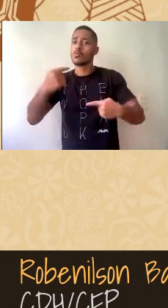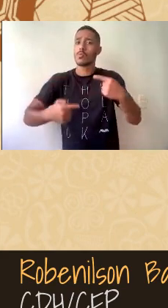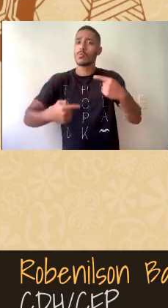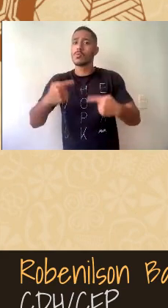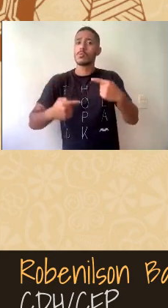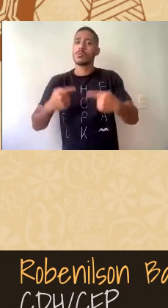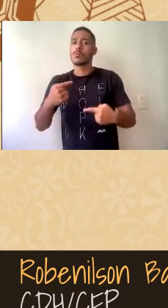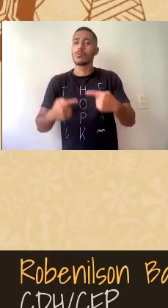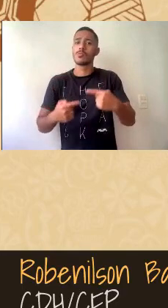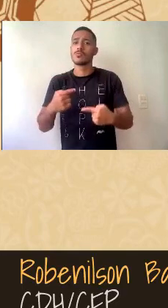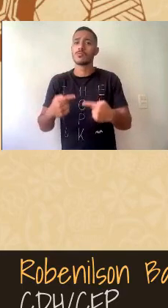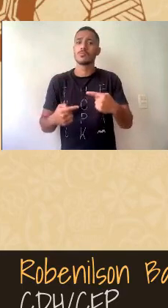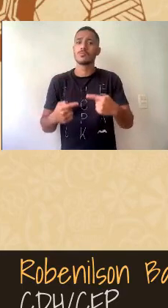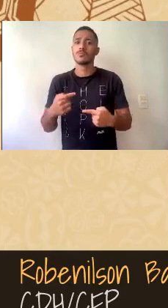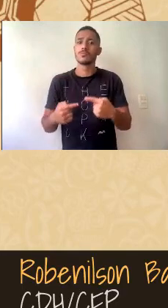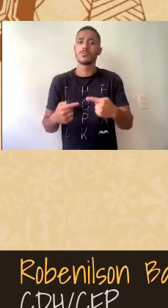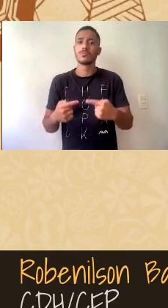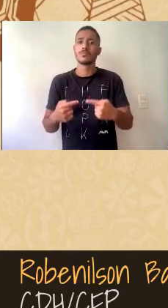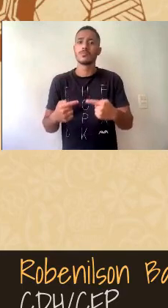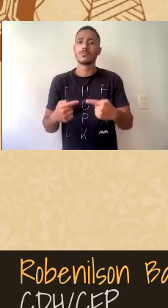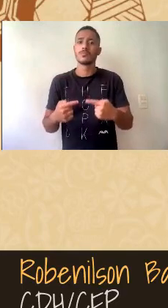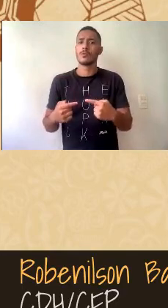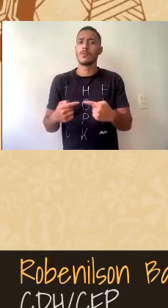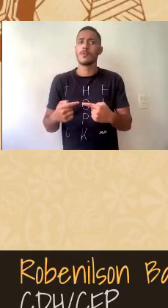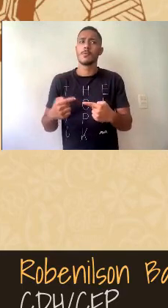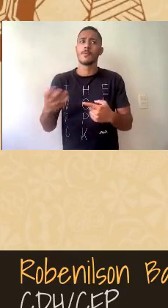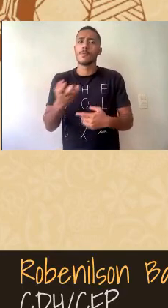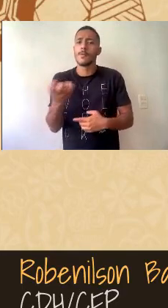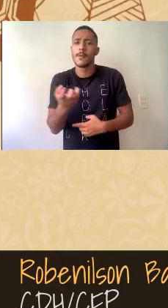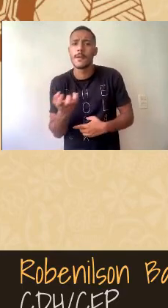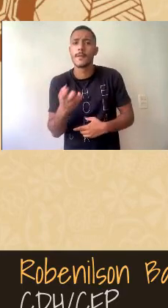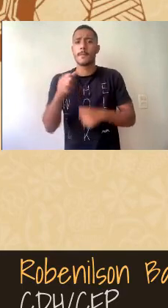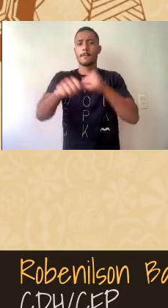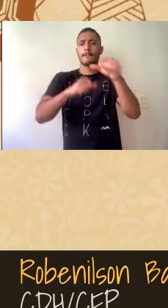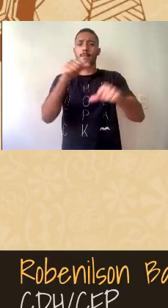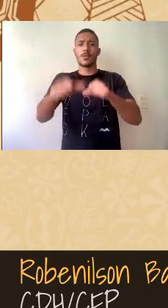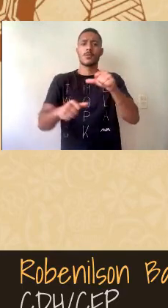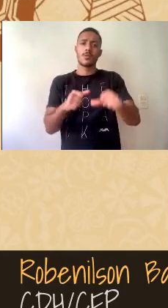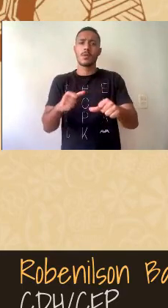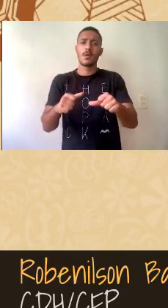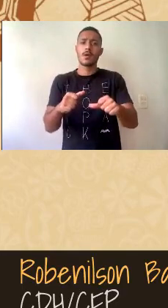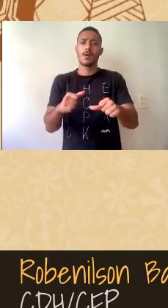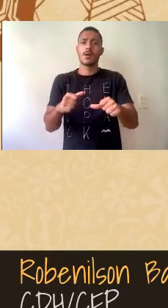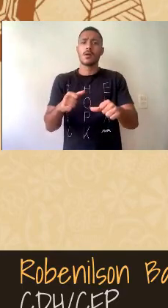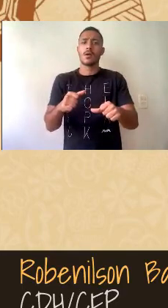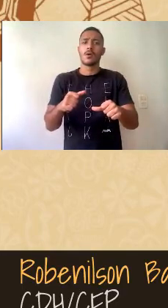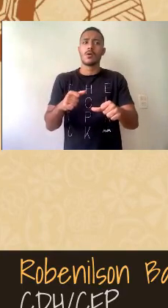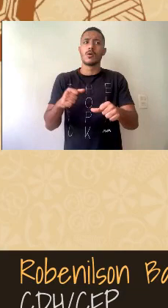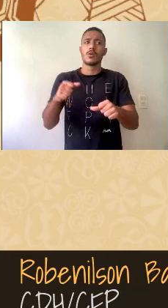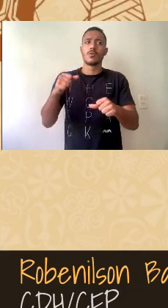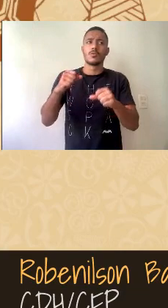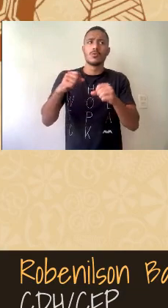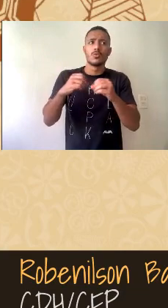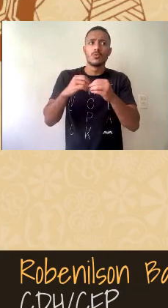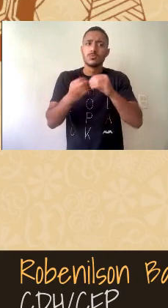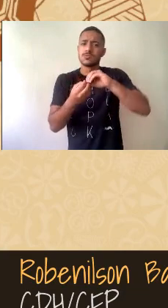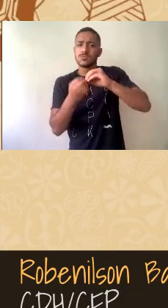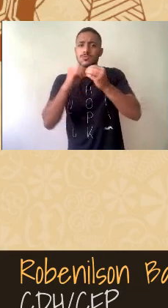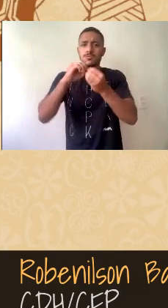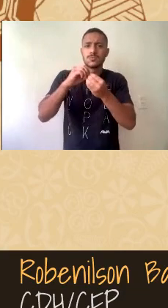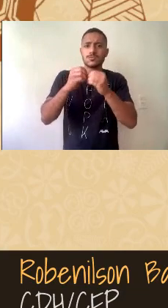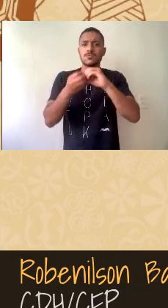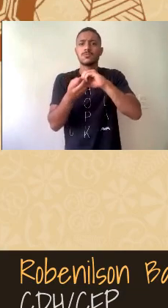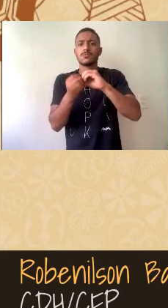Gô, assim, vou tentar transformar esse seminário, né, do que a gente tem de seminário, em uma oficina. E aí eu queria de cara